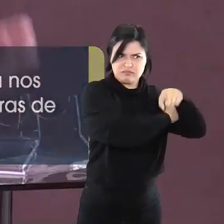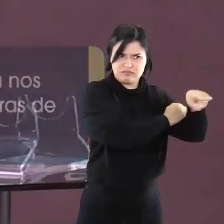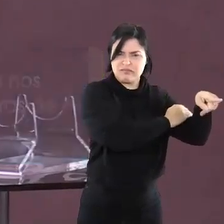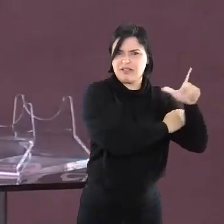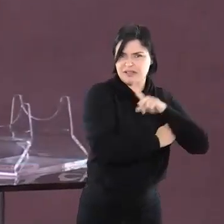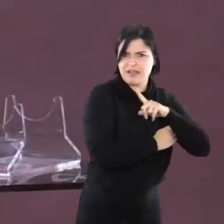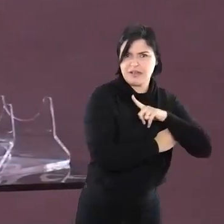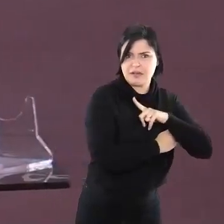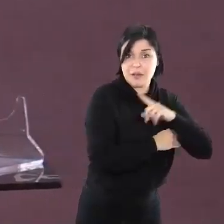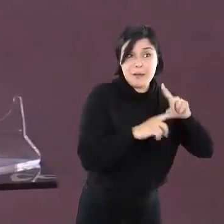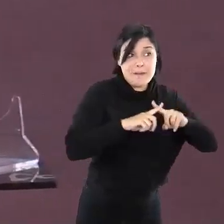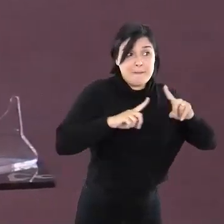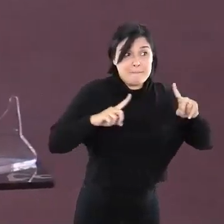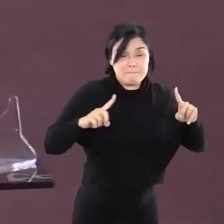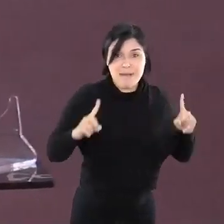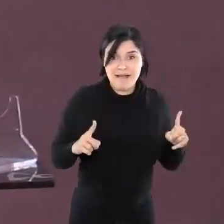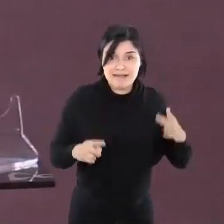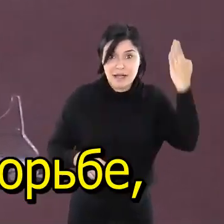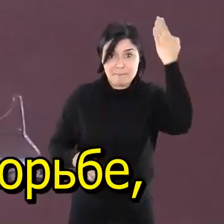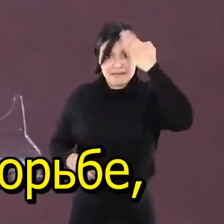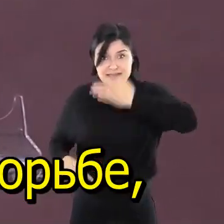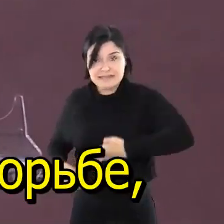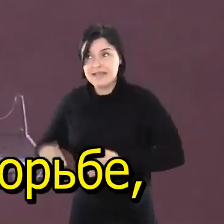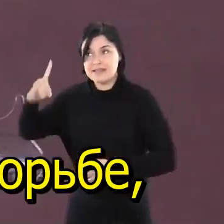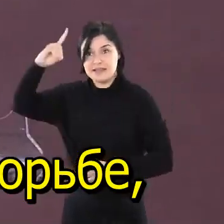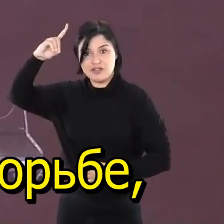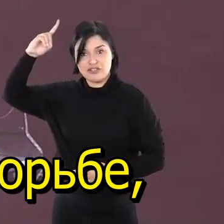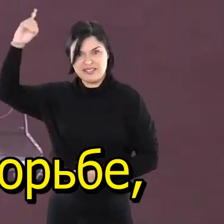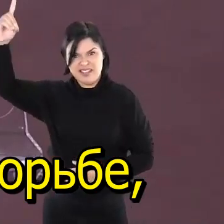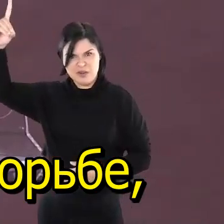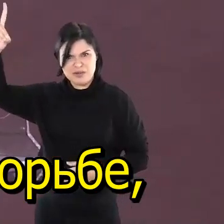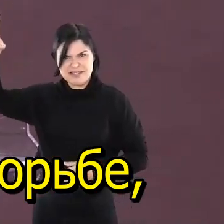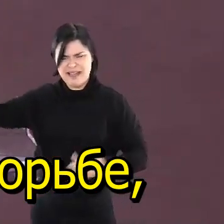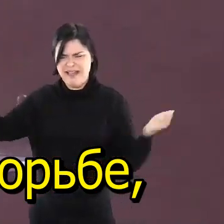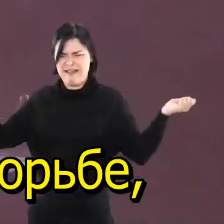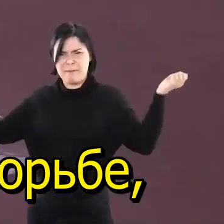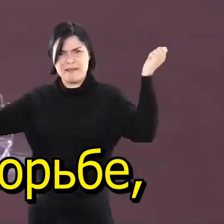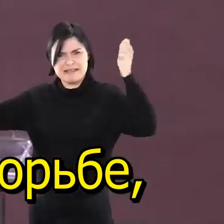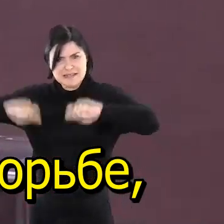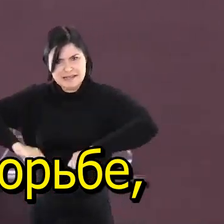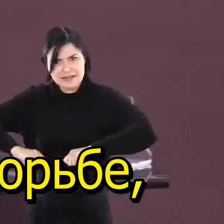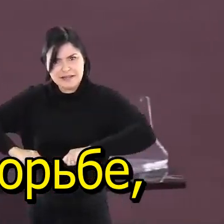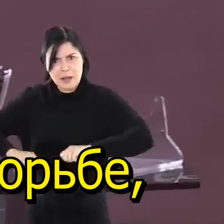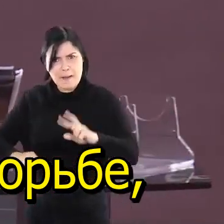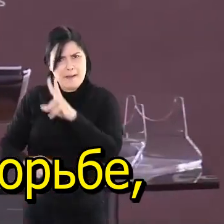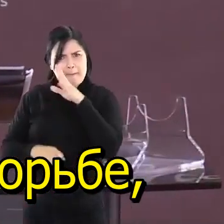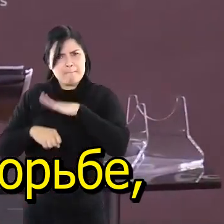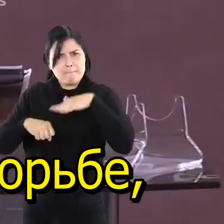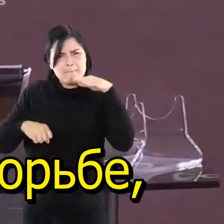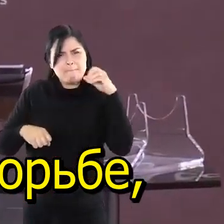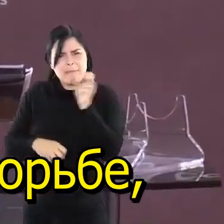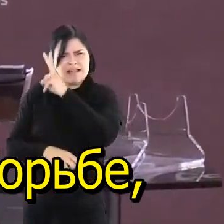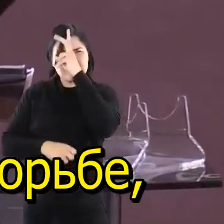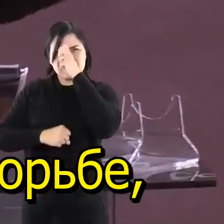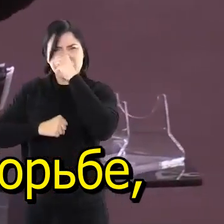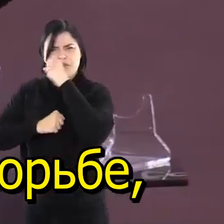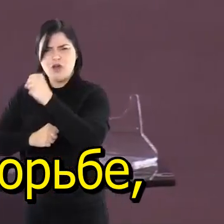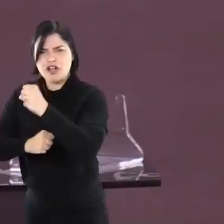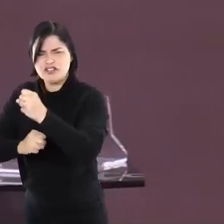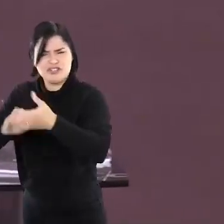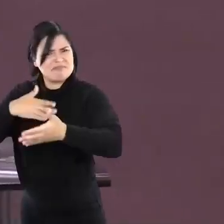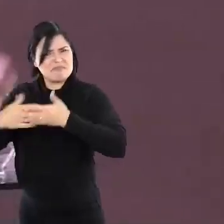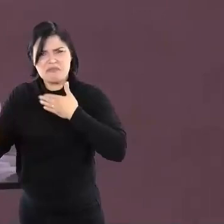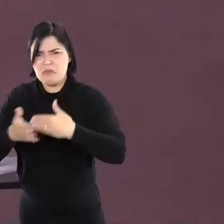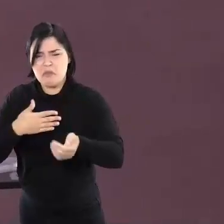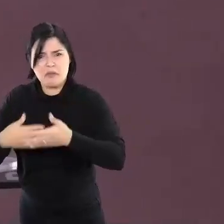Então a presença de Deus conosco é uma presença capacitadora para nós enfrentarmos todas as lutas, todas